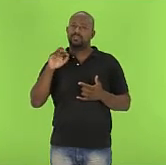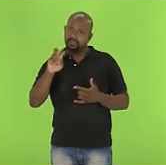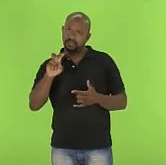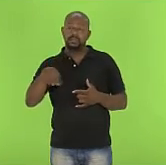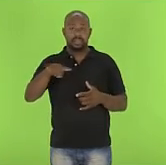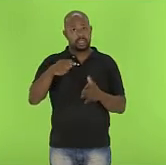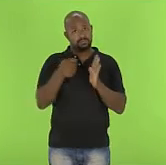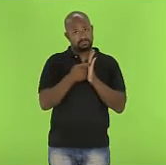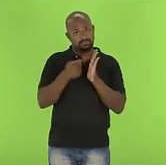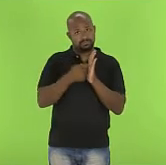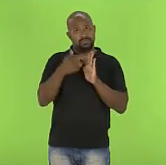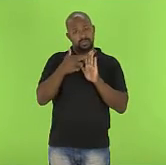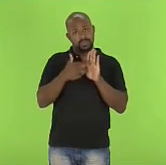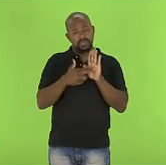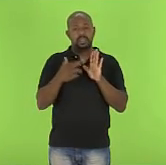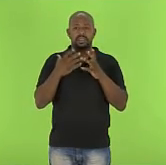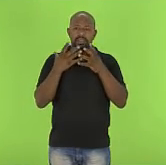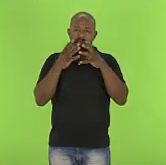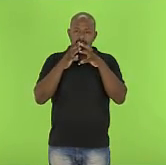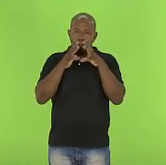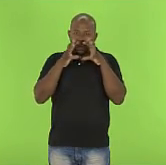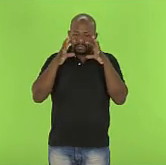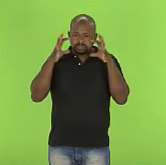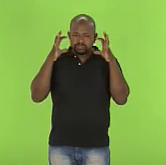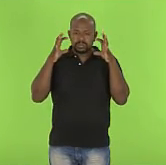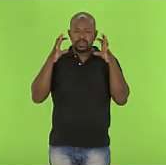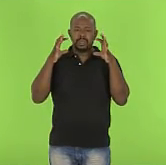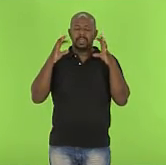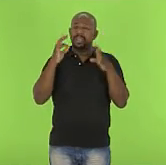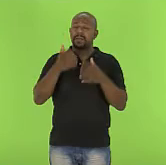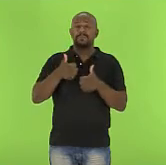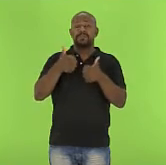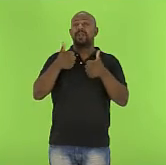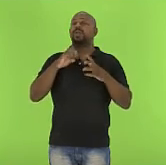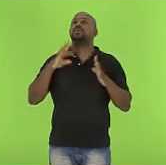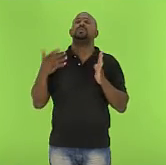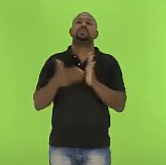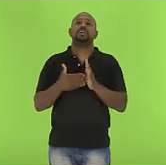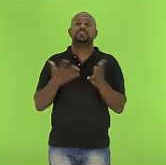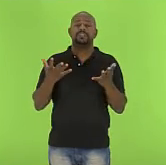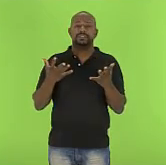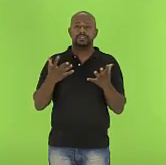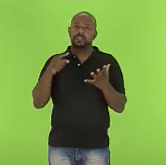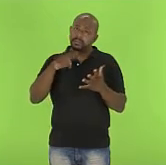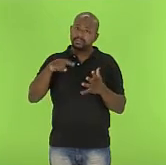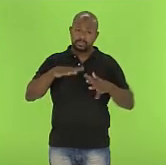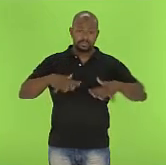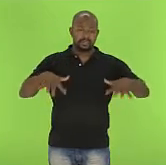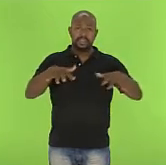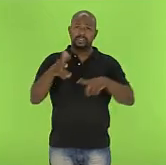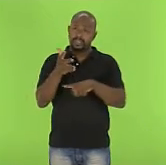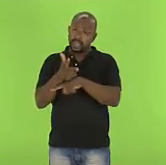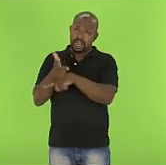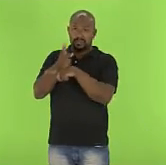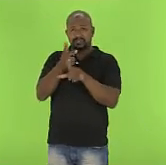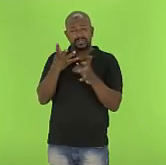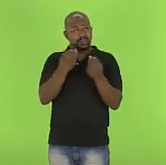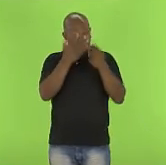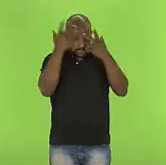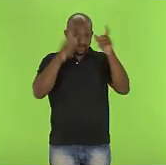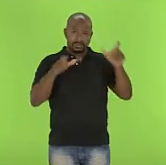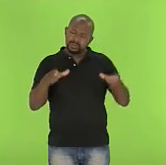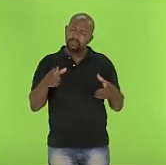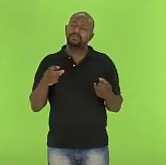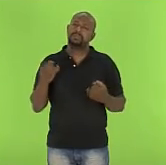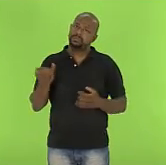máscara exigida no protocolo, que é a máscara que cobre e que é a melhor de todas. E por um set de gravação que você tem